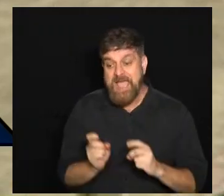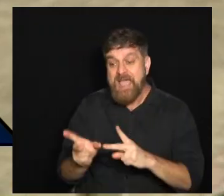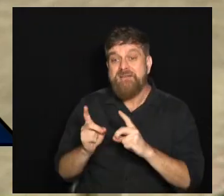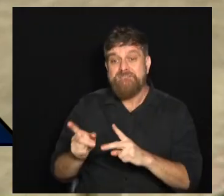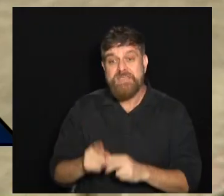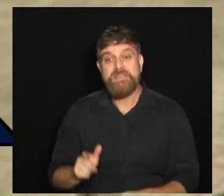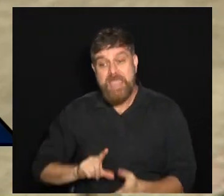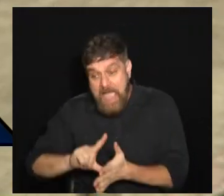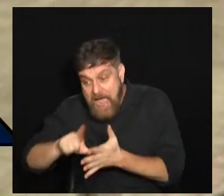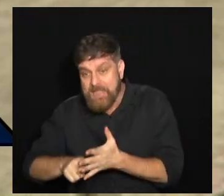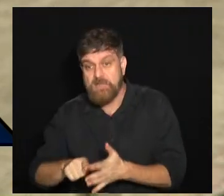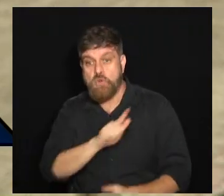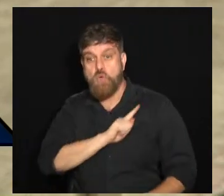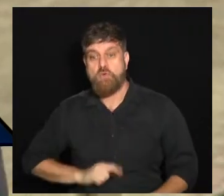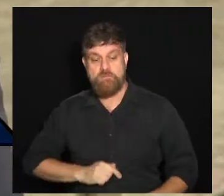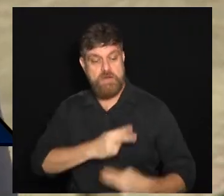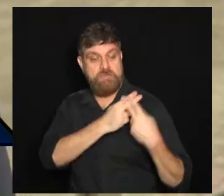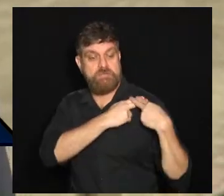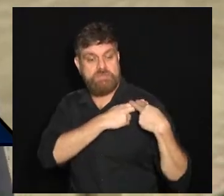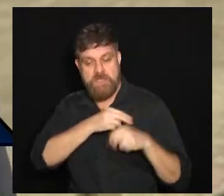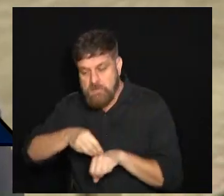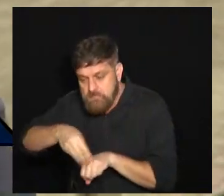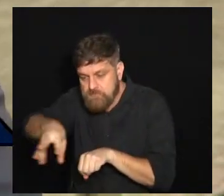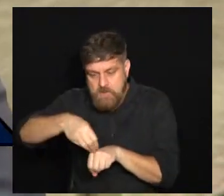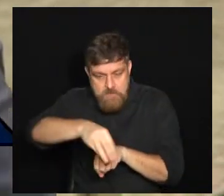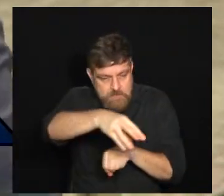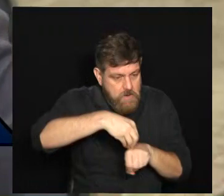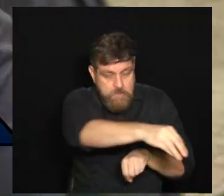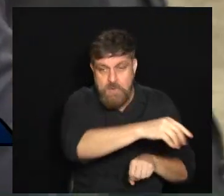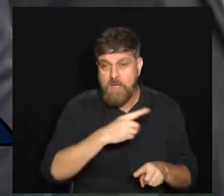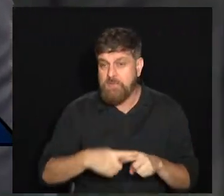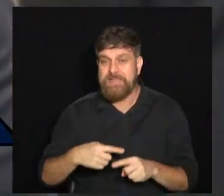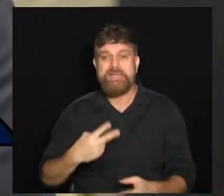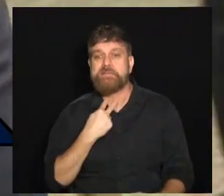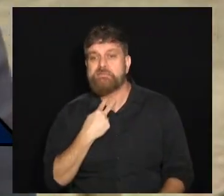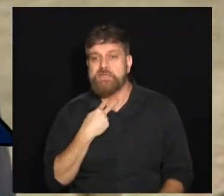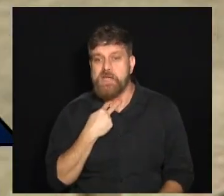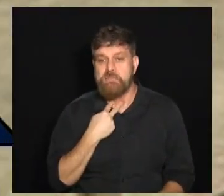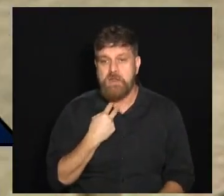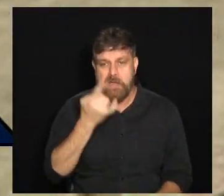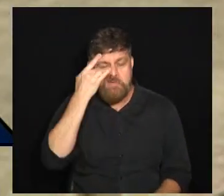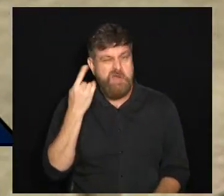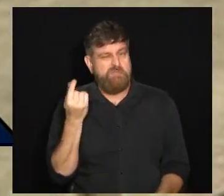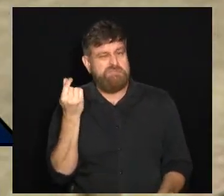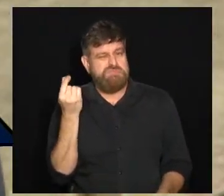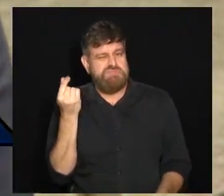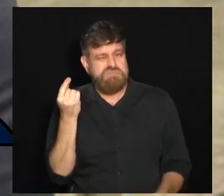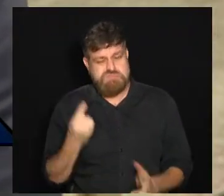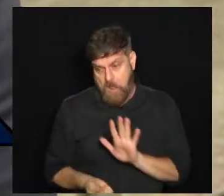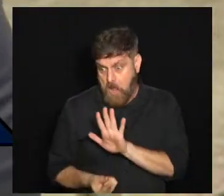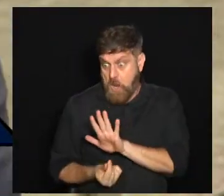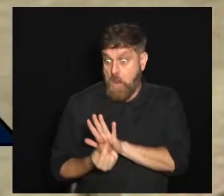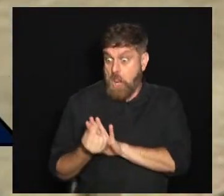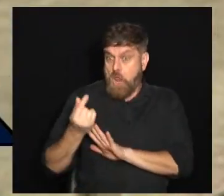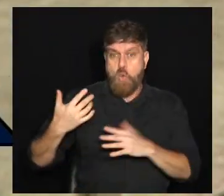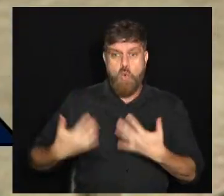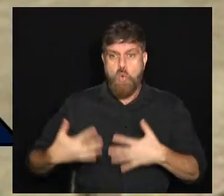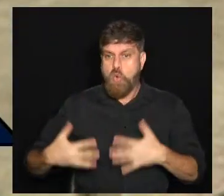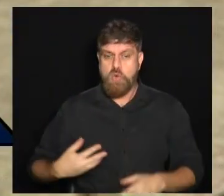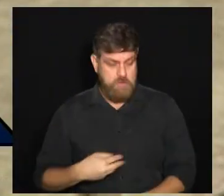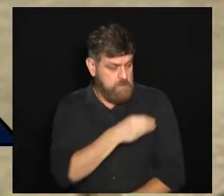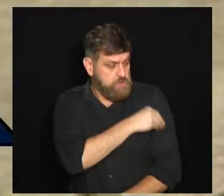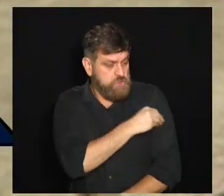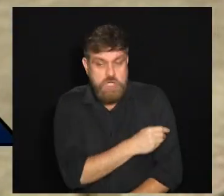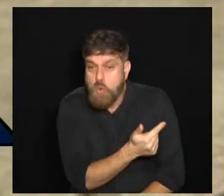a distribuição desse material. Porque na mão dele não há que se especular, porque da forma que está hoje, né, você não tem álcool gel para